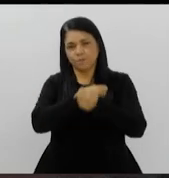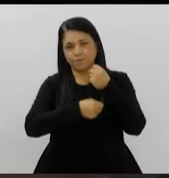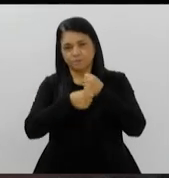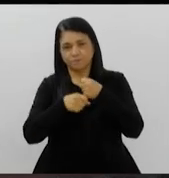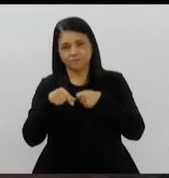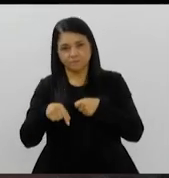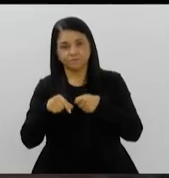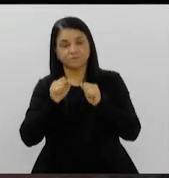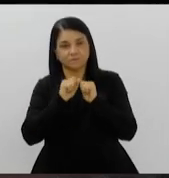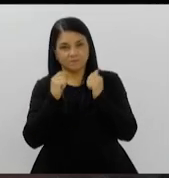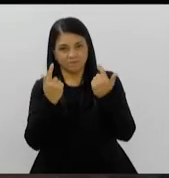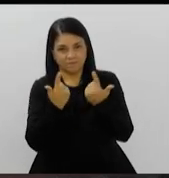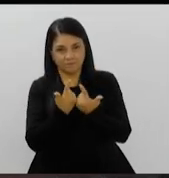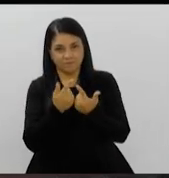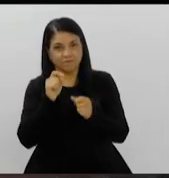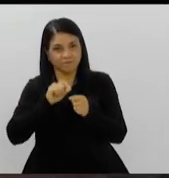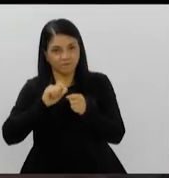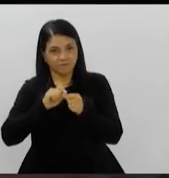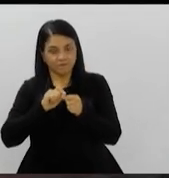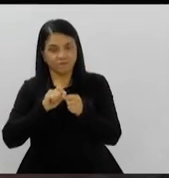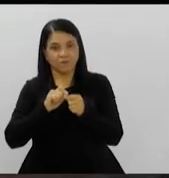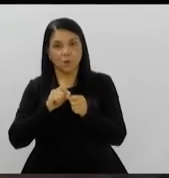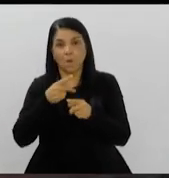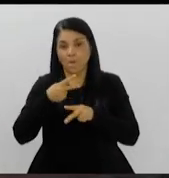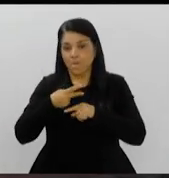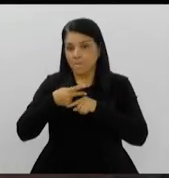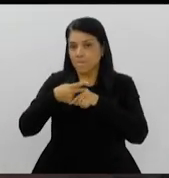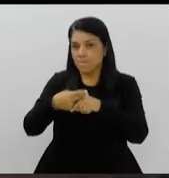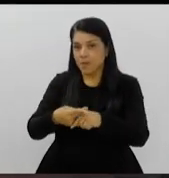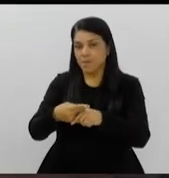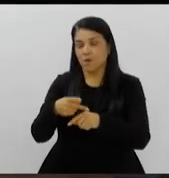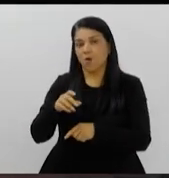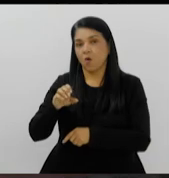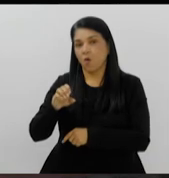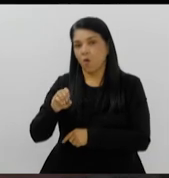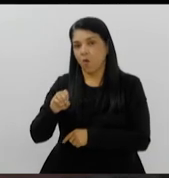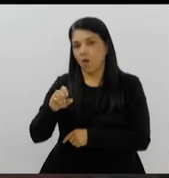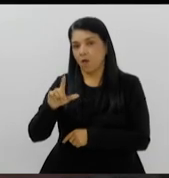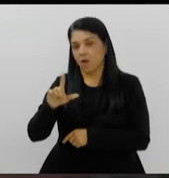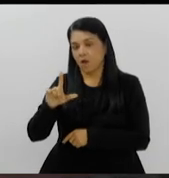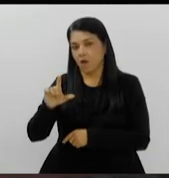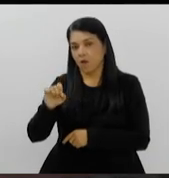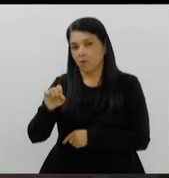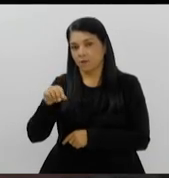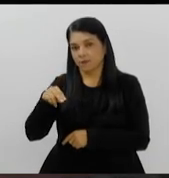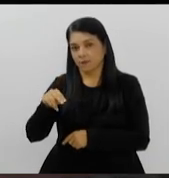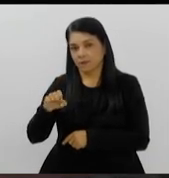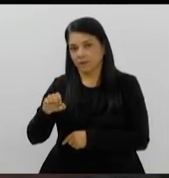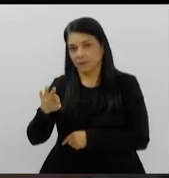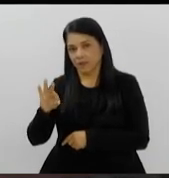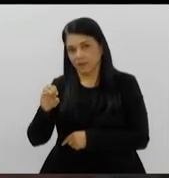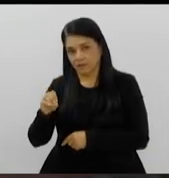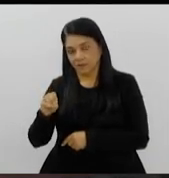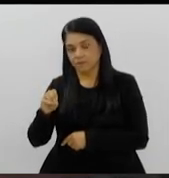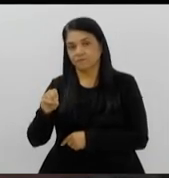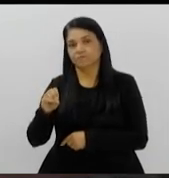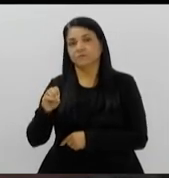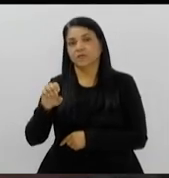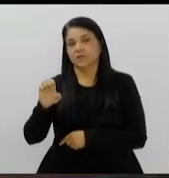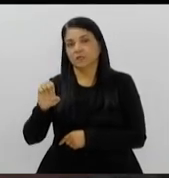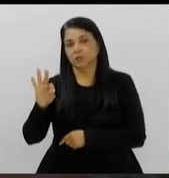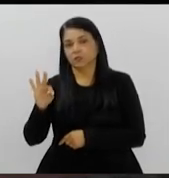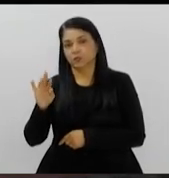Casa Legislativa o maior prêmio Eloneida Studart de toda a história. Foram dezenas